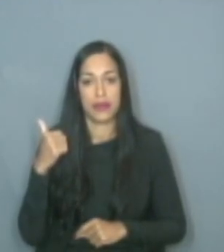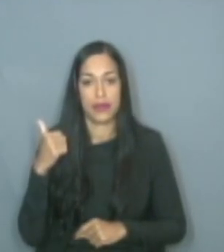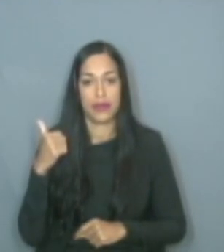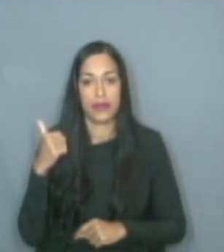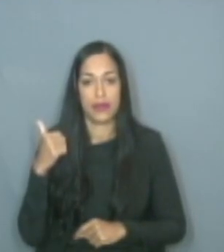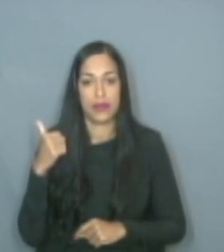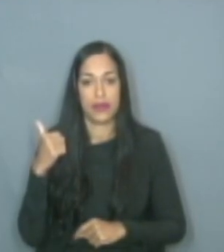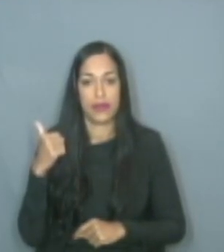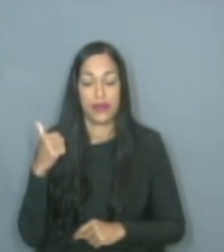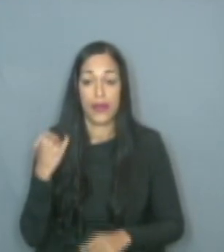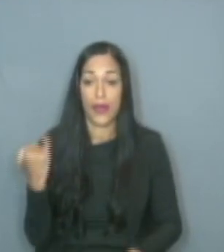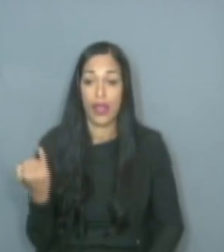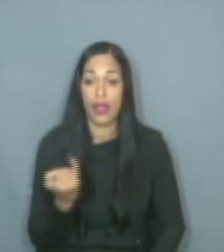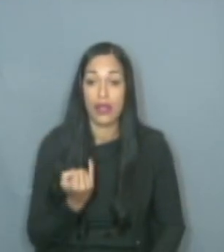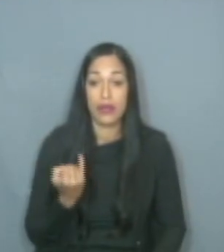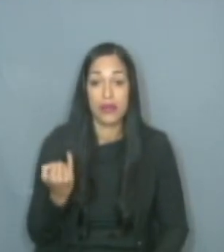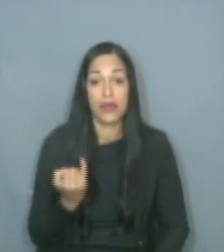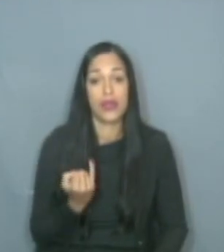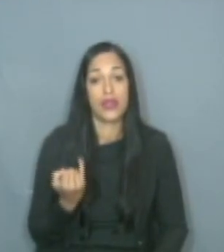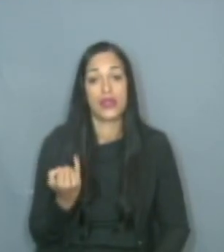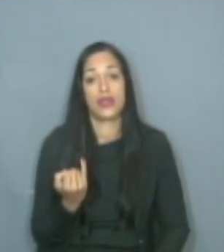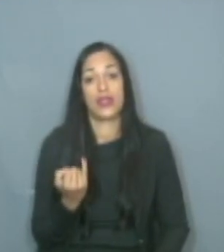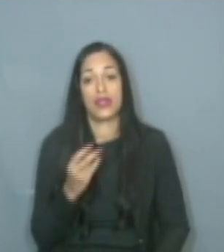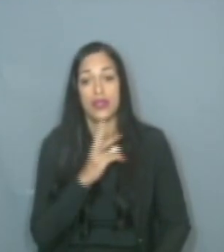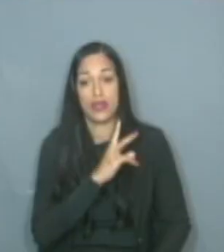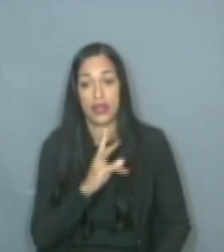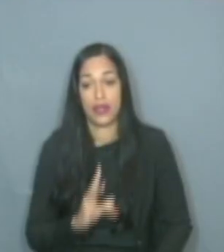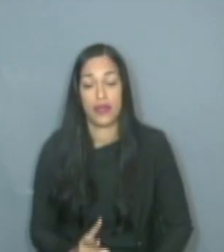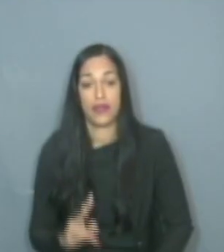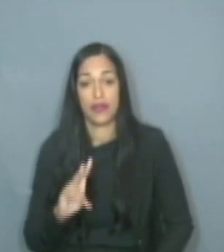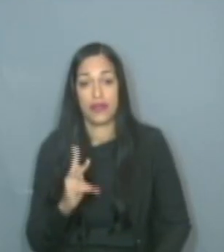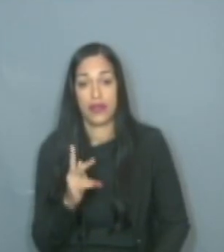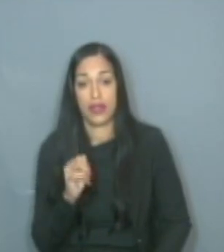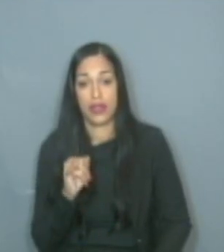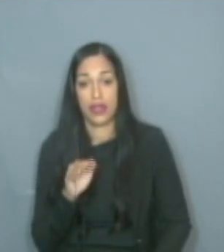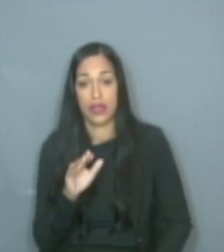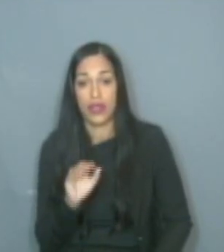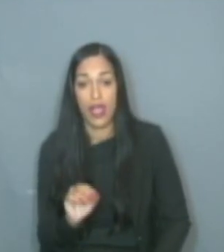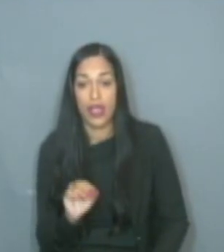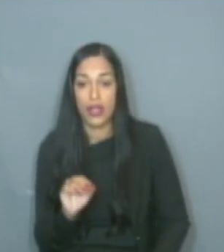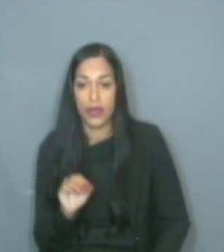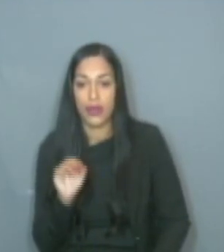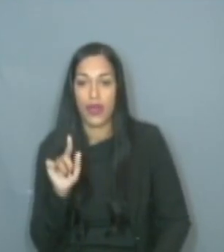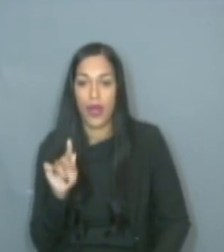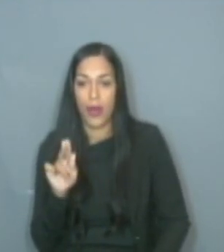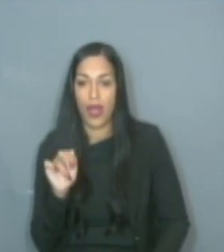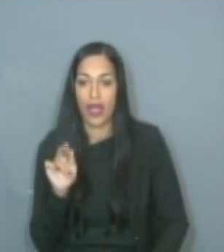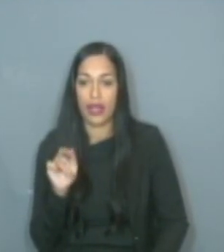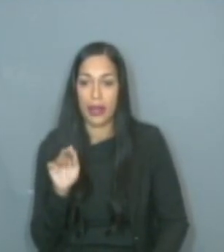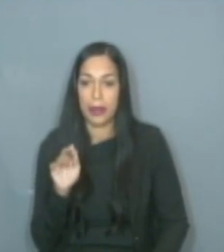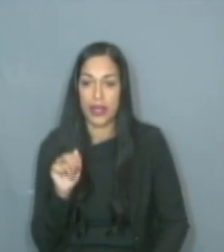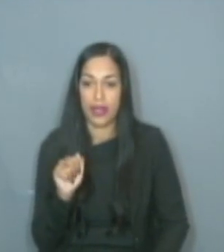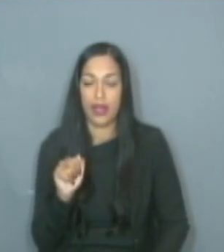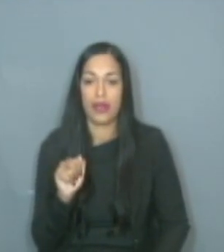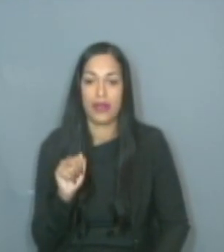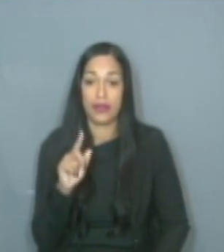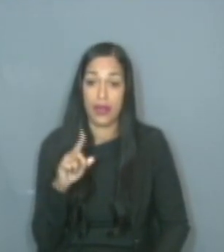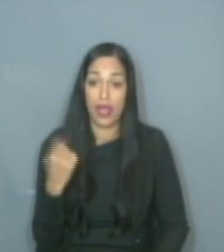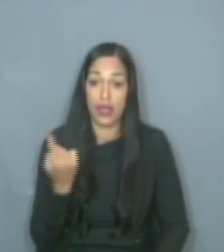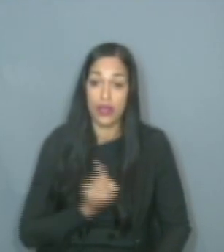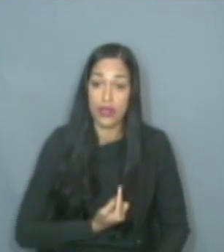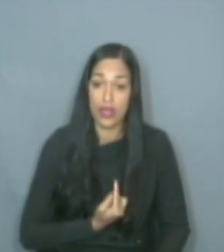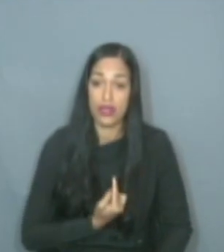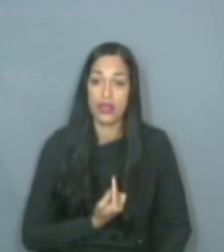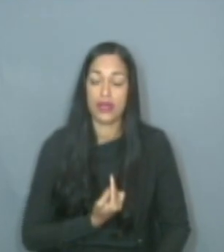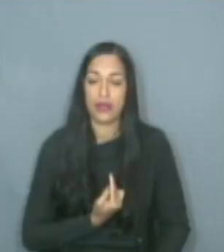transeuntes. É importante que a gente diga, vereador Hélio Guarabira, que a gente tem